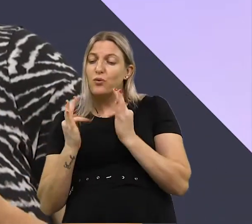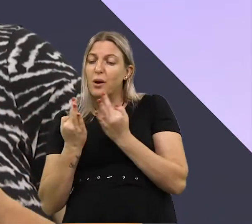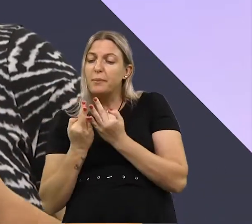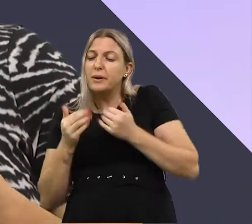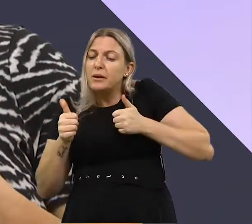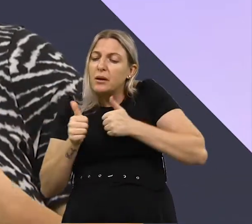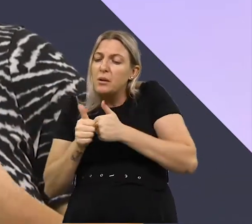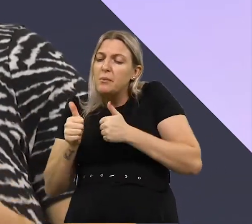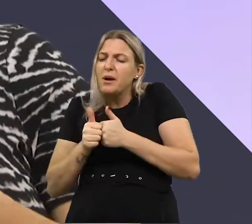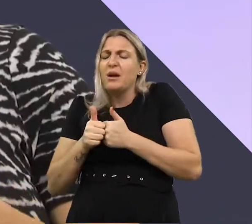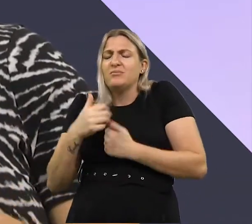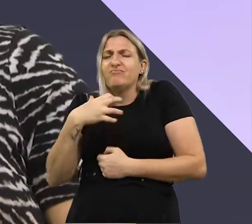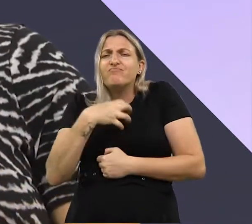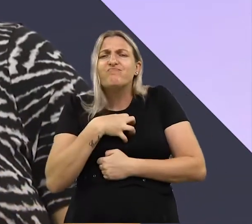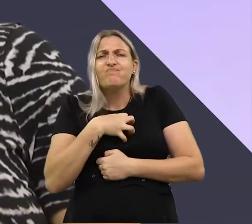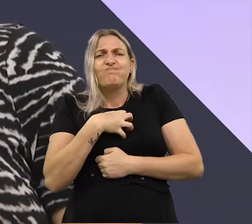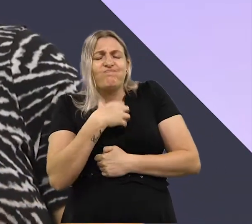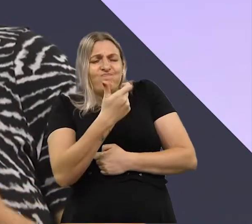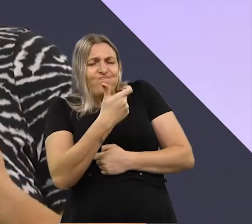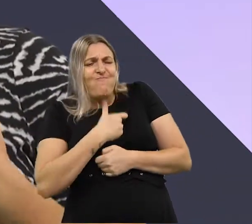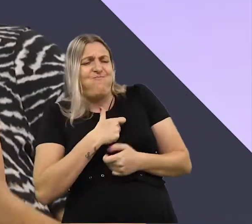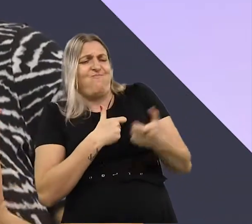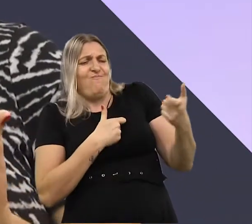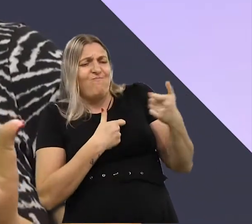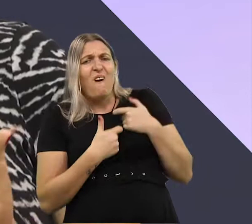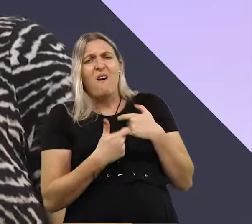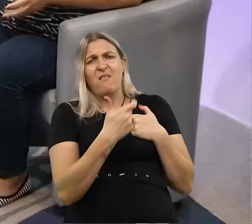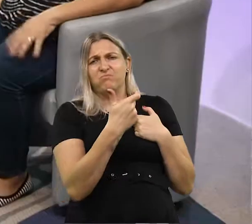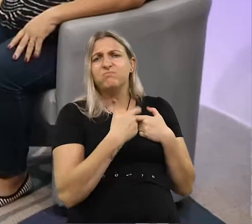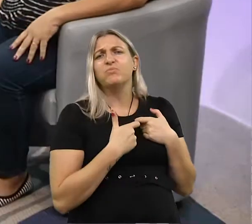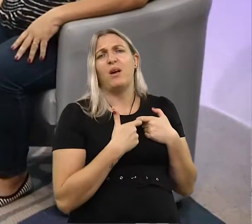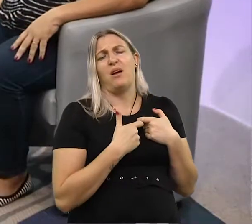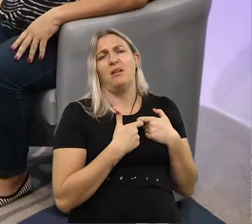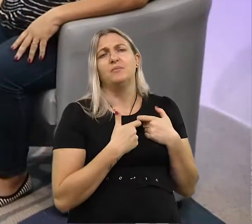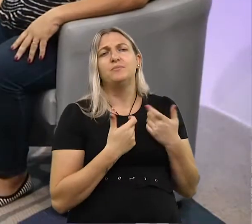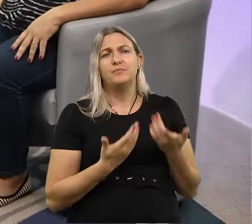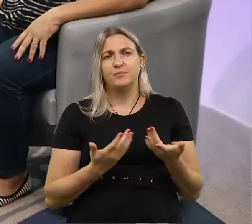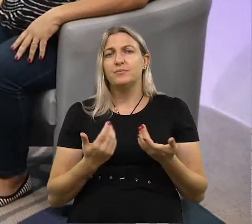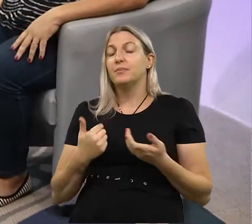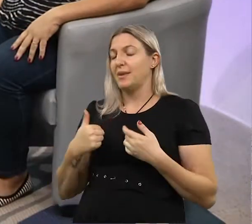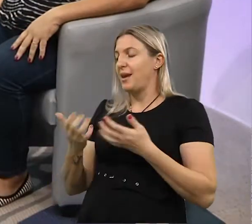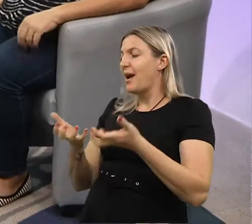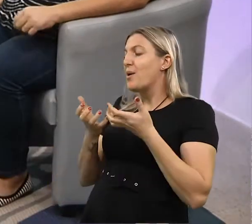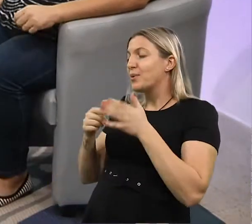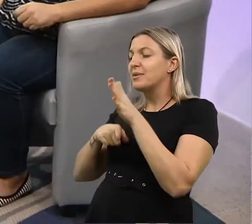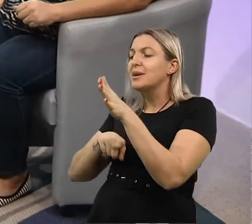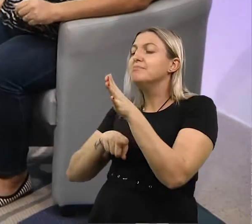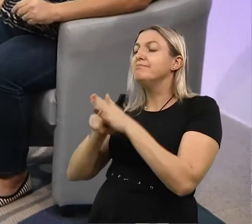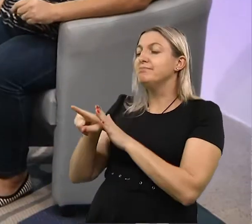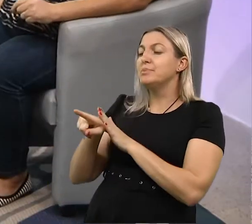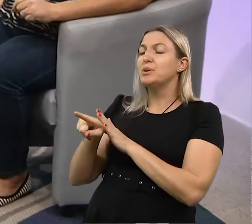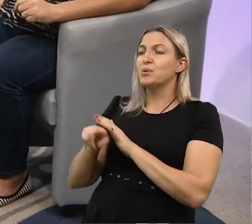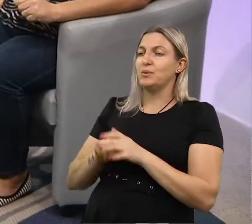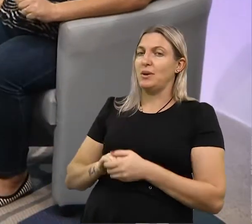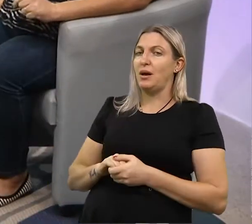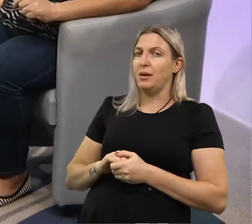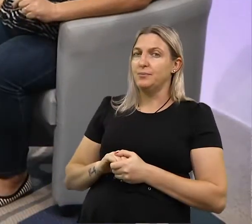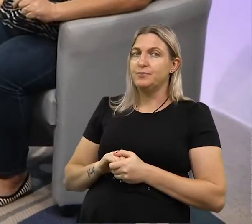sentem ainda mais agredidas, né, do que eu mesma. Isso que eu até queria te perguntar.